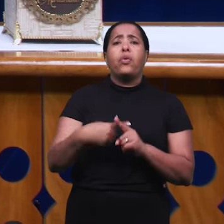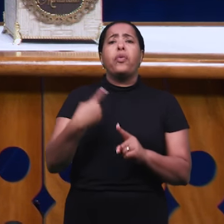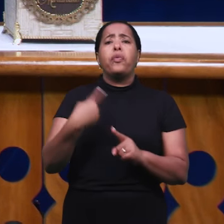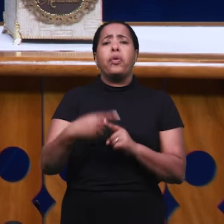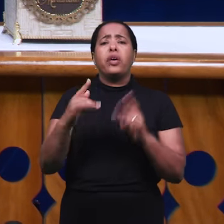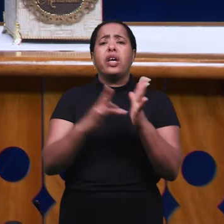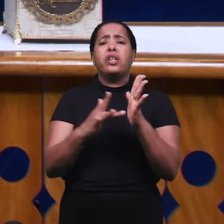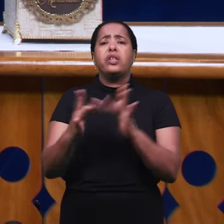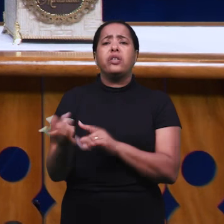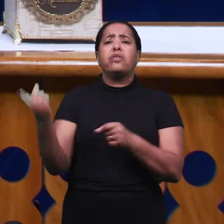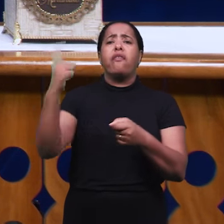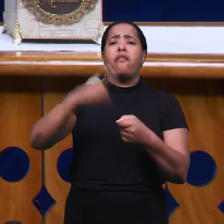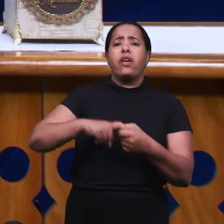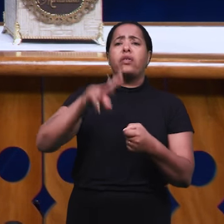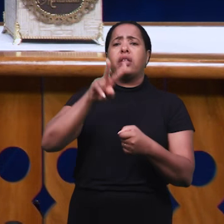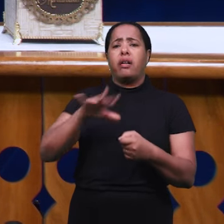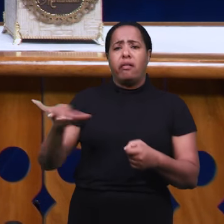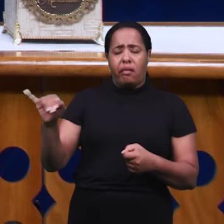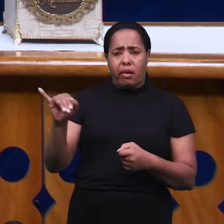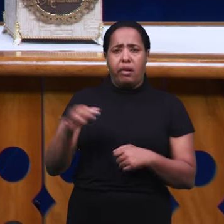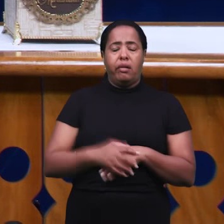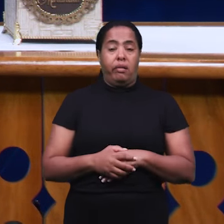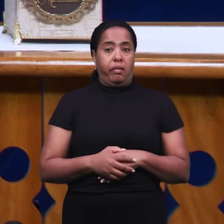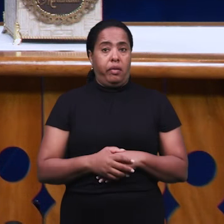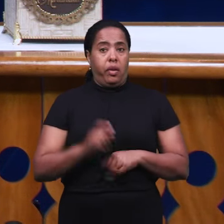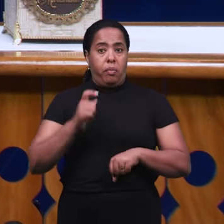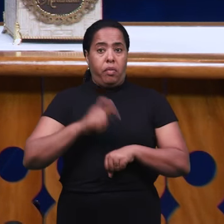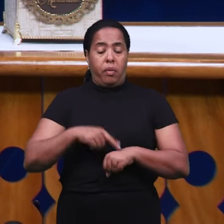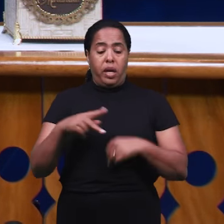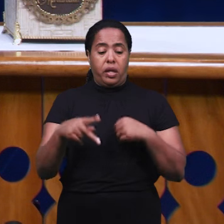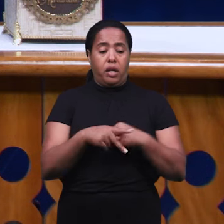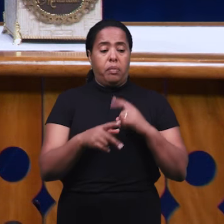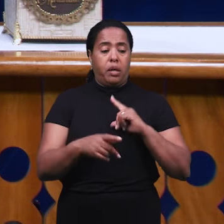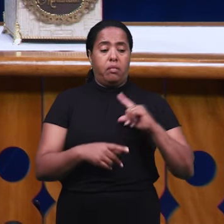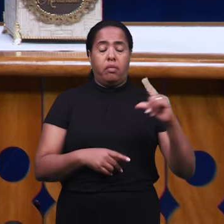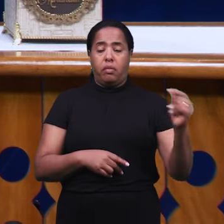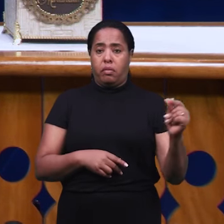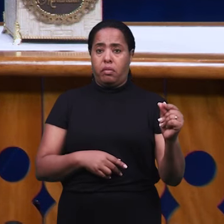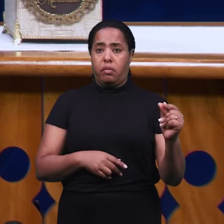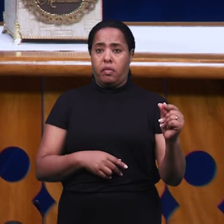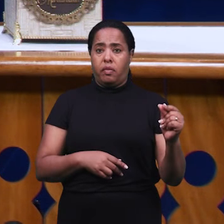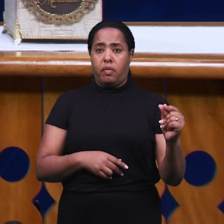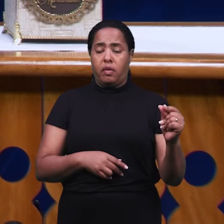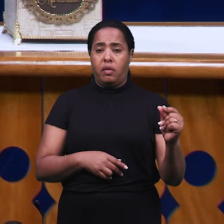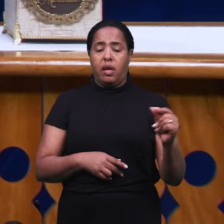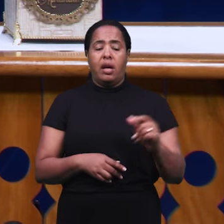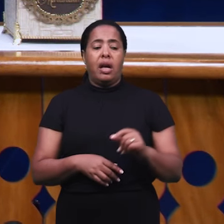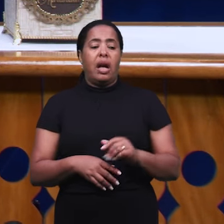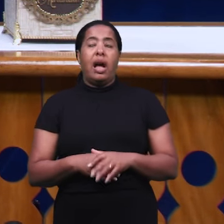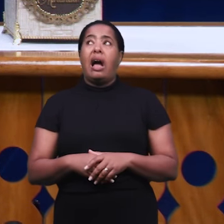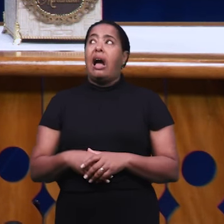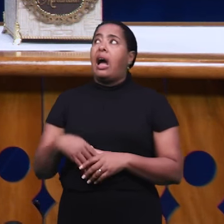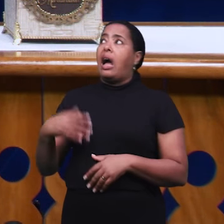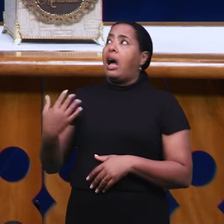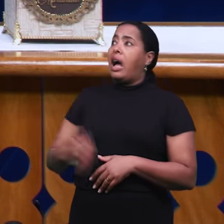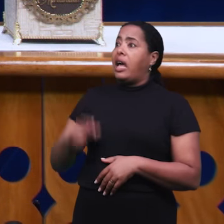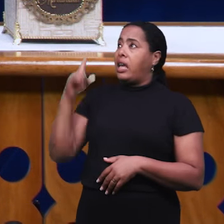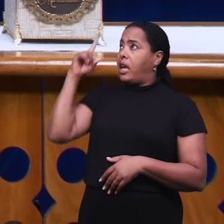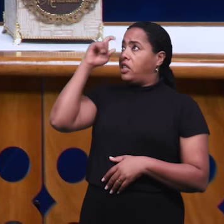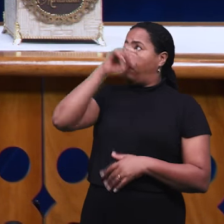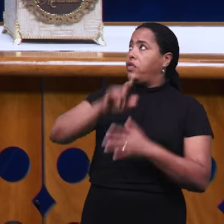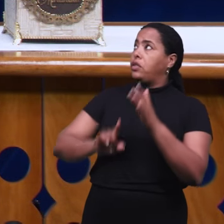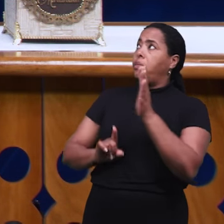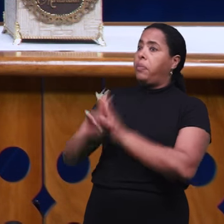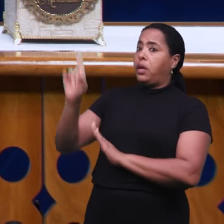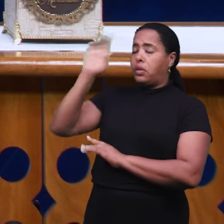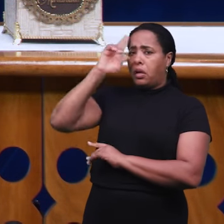porque Jesus vai voltar. Quando Pedro sai, o Senhor fala assim, se você fala assim, não, era muito difícil